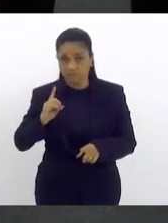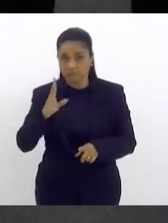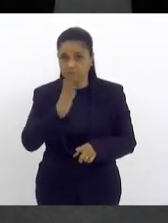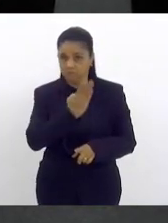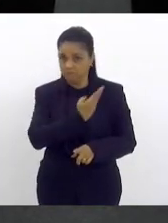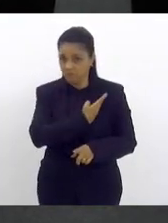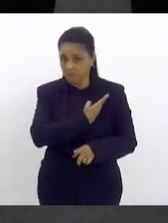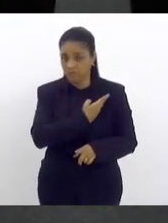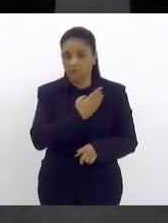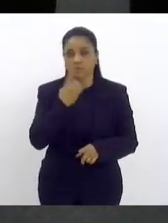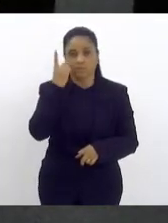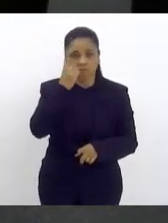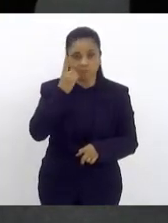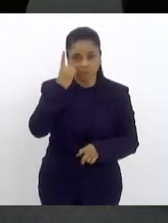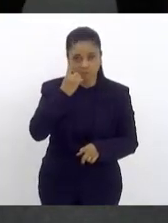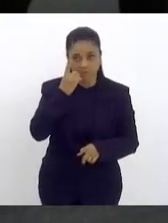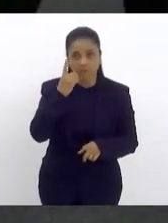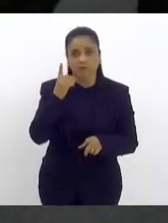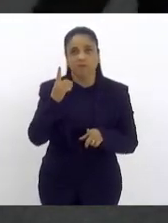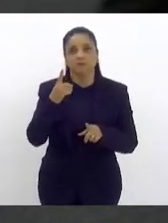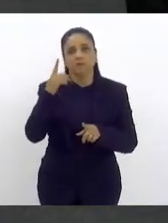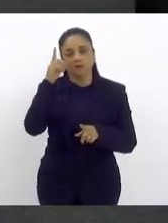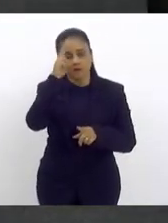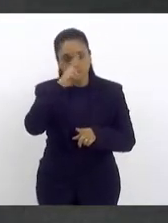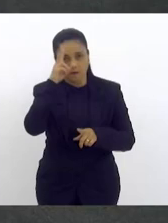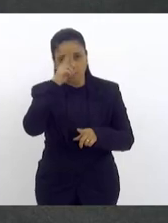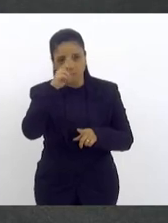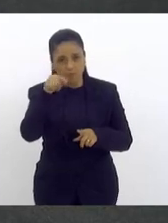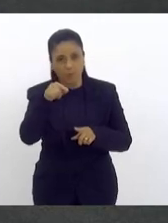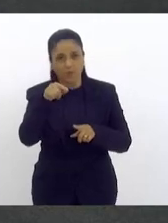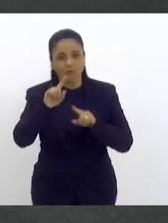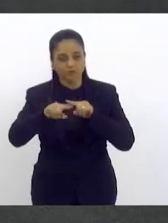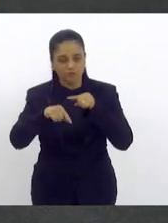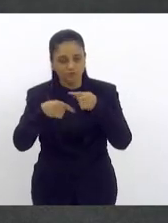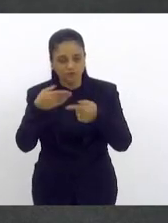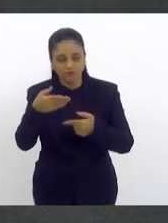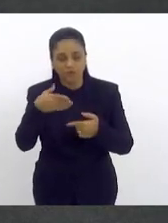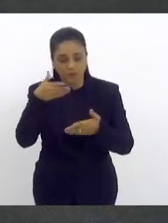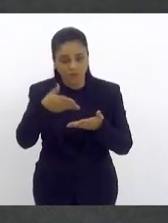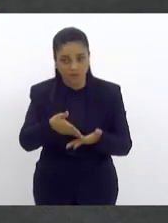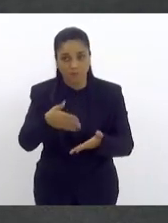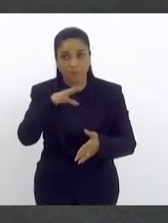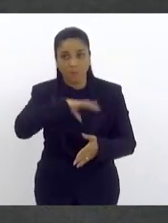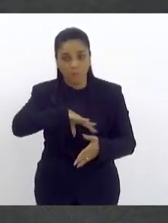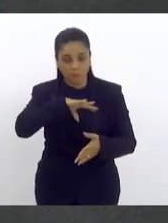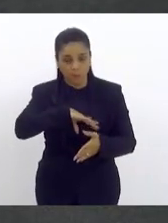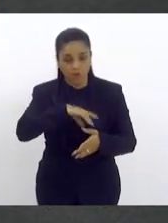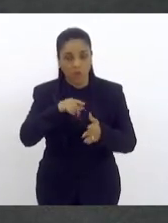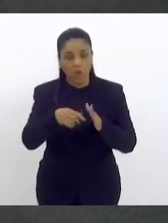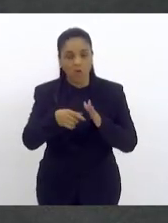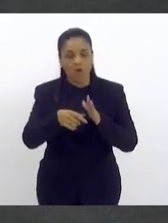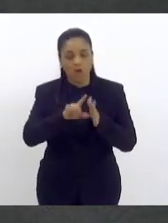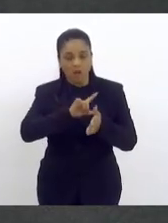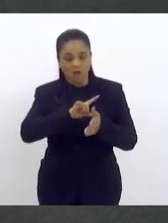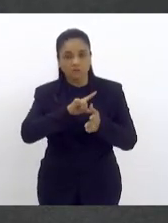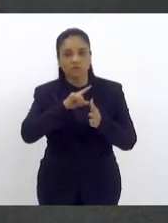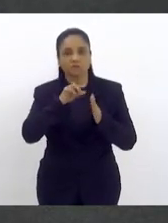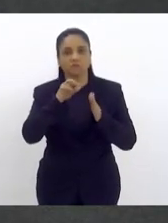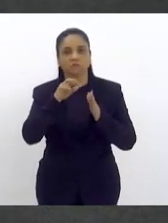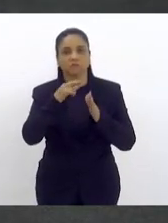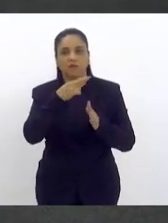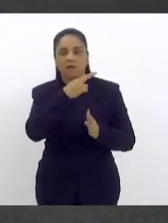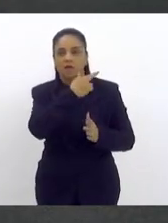quero dizer deputada Dani que eu cheguei em Portugal pouco depois da Revolução dos escravos oportunidade de conhecer vários